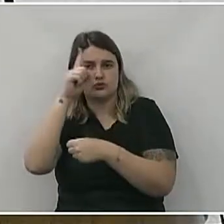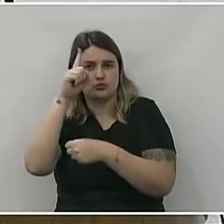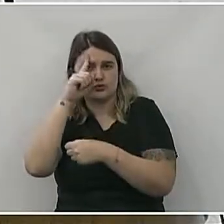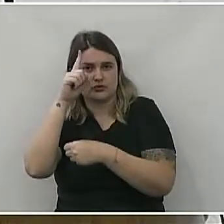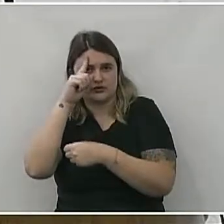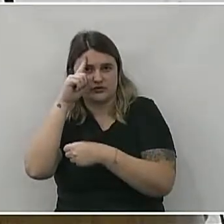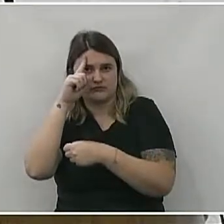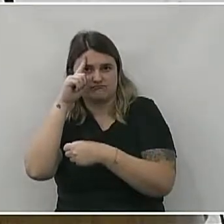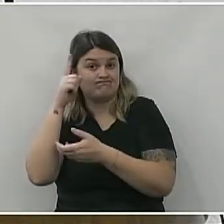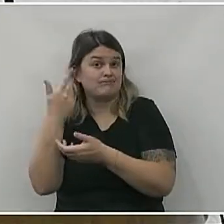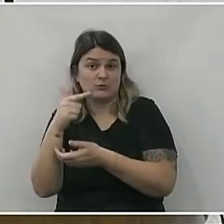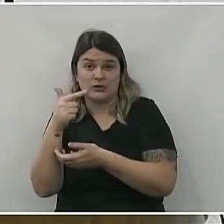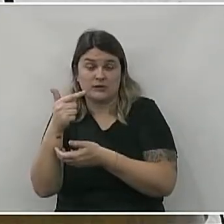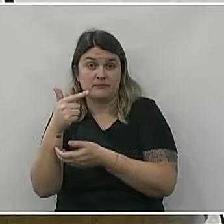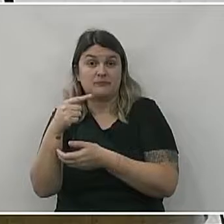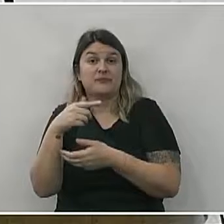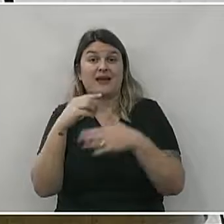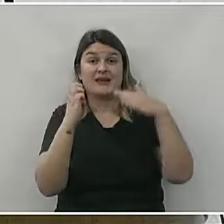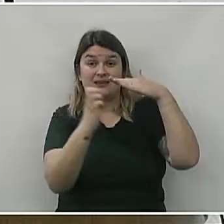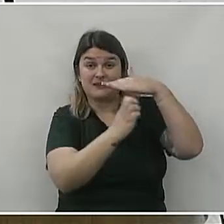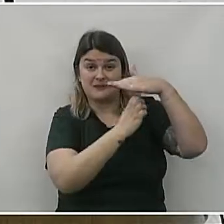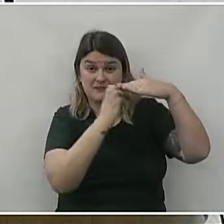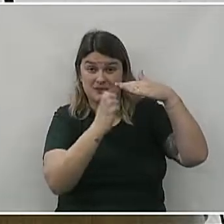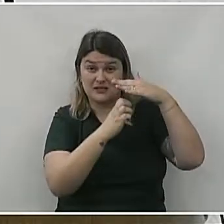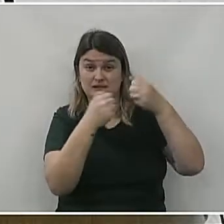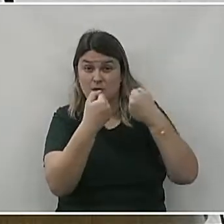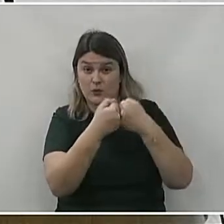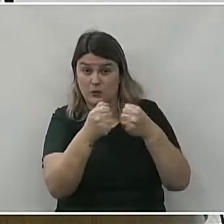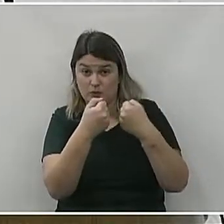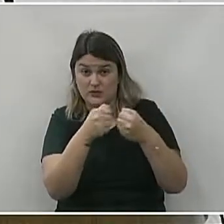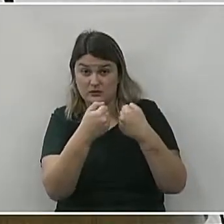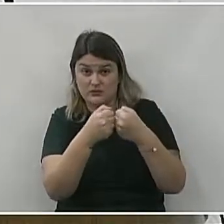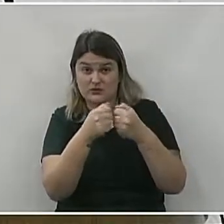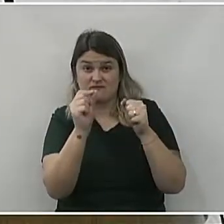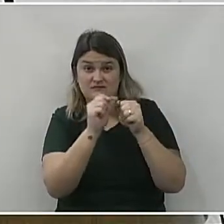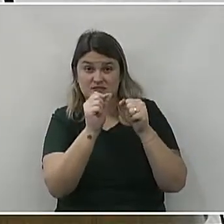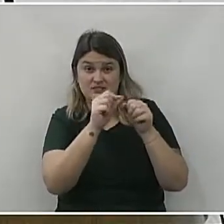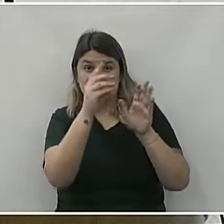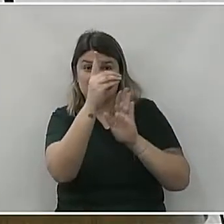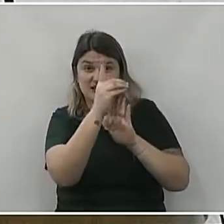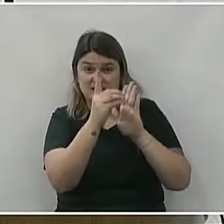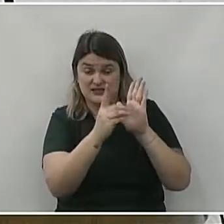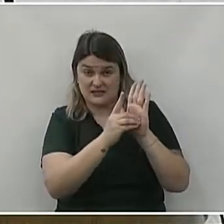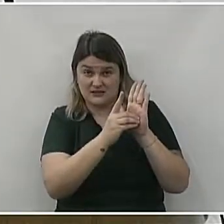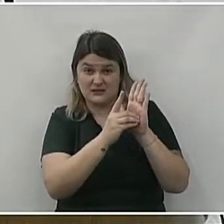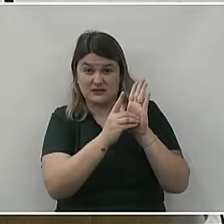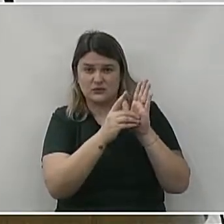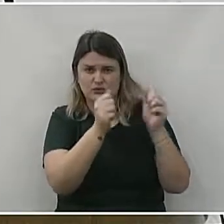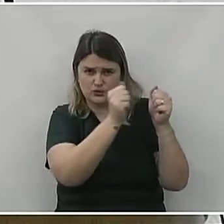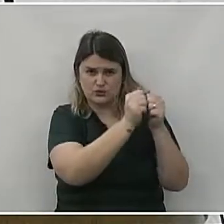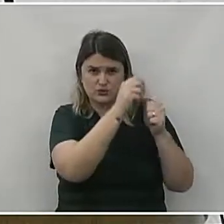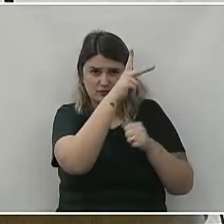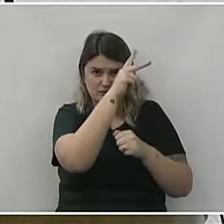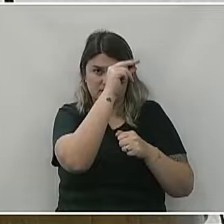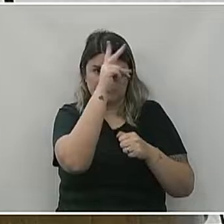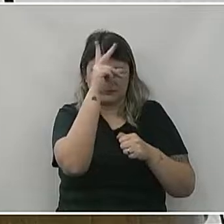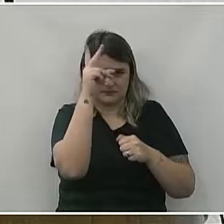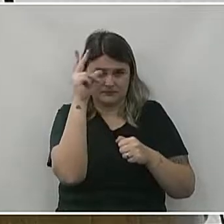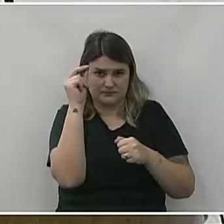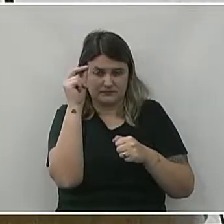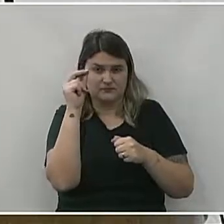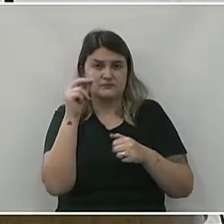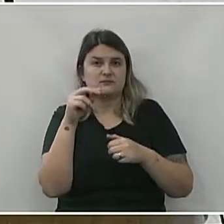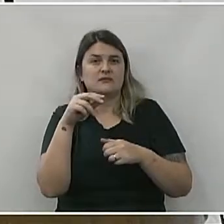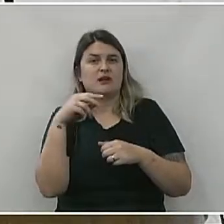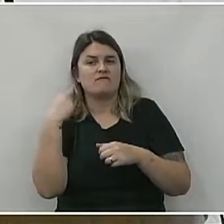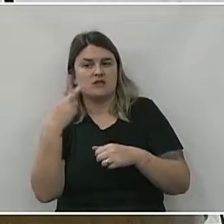coisa absurda é que a empresa de transporte coletivo, por meio de um decreto do executivo, porque muita gente acha que isso passou pelos vereadores e